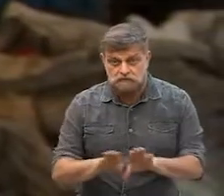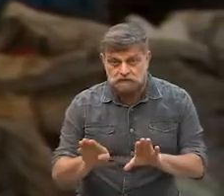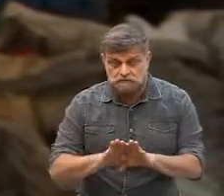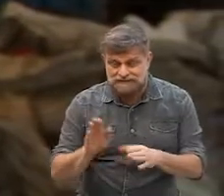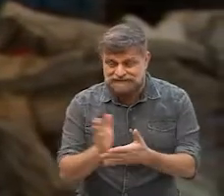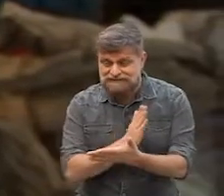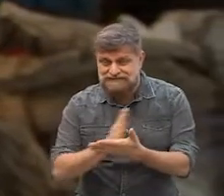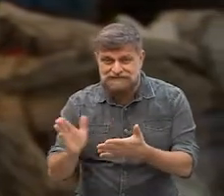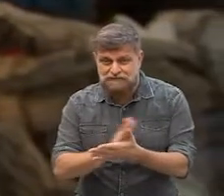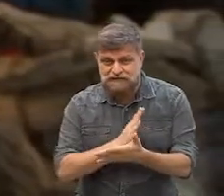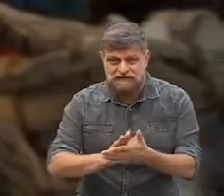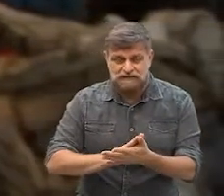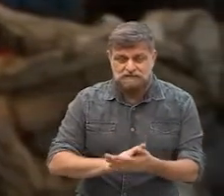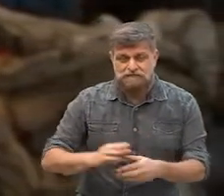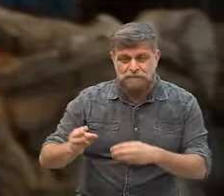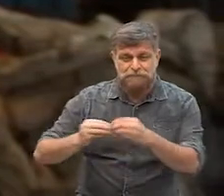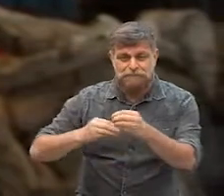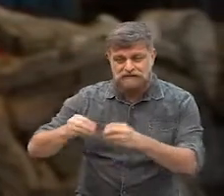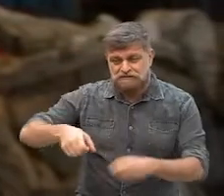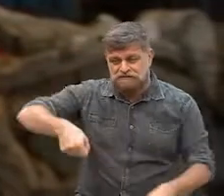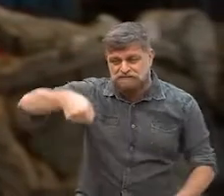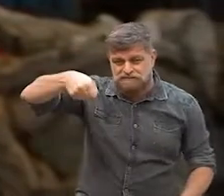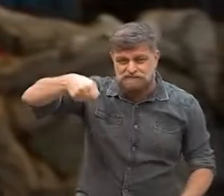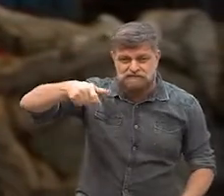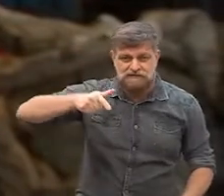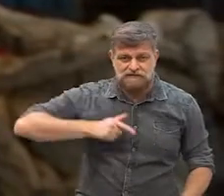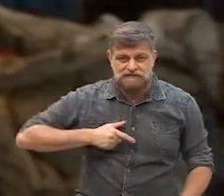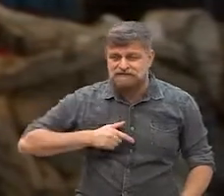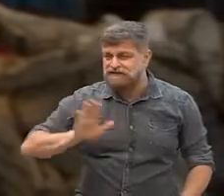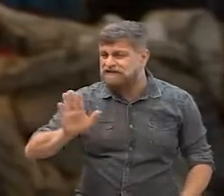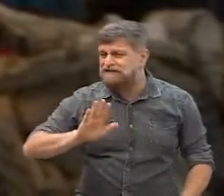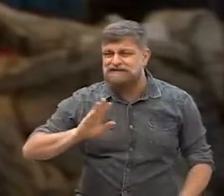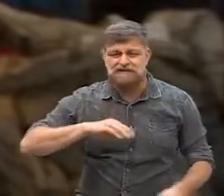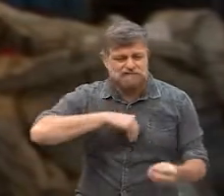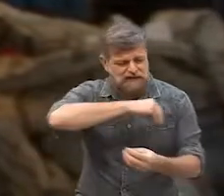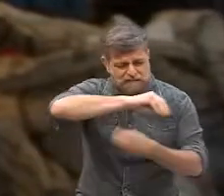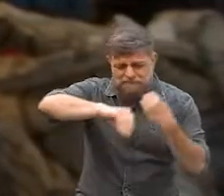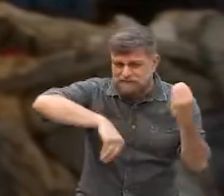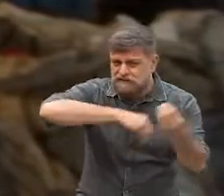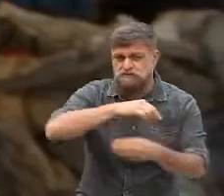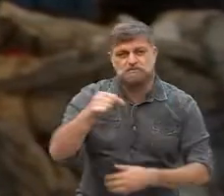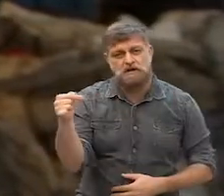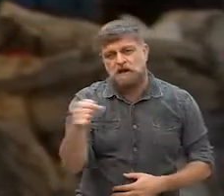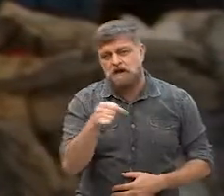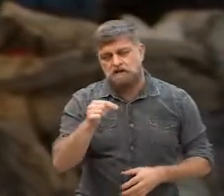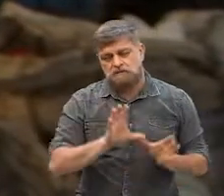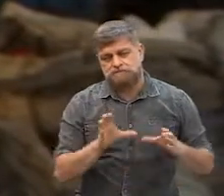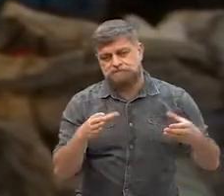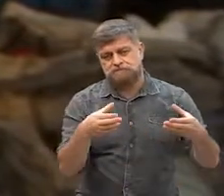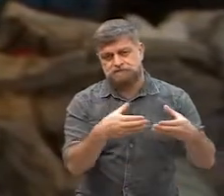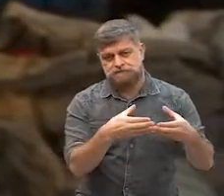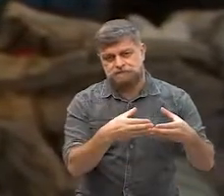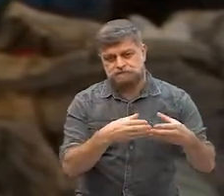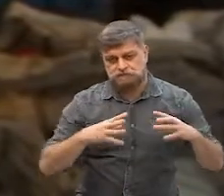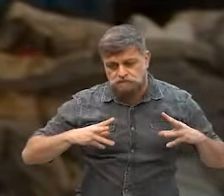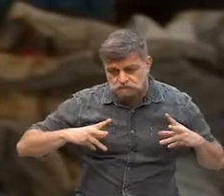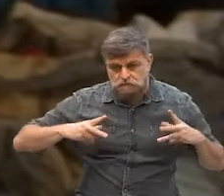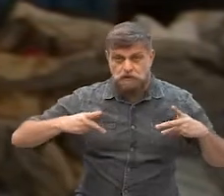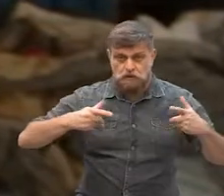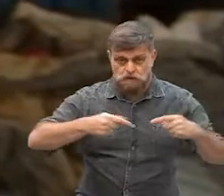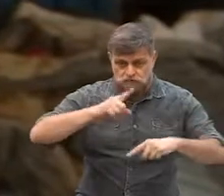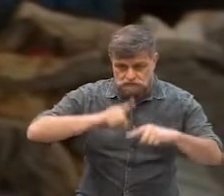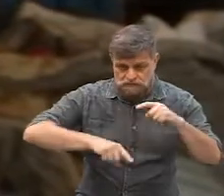separar sacos. Tem gente que quer pôr separadinho. Não adianta, que chega aqui na cooperativa, tudo isso